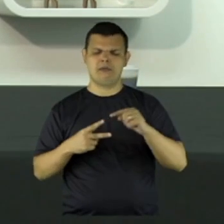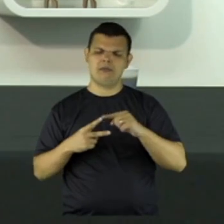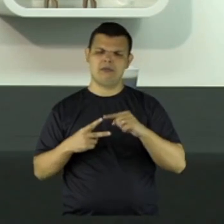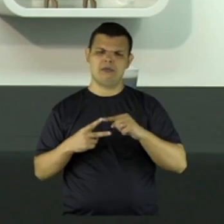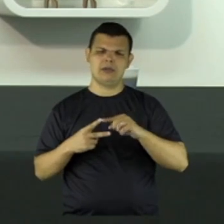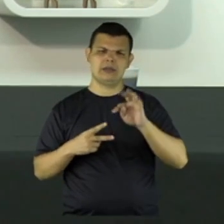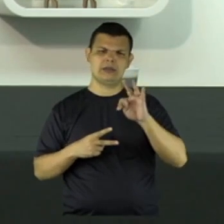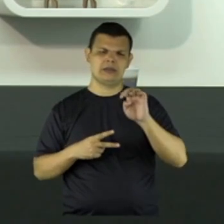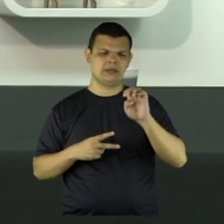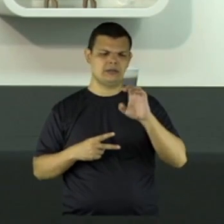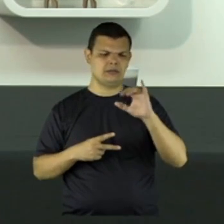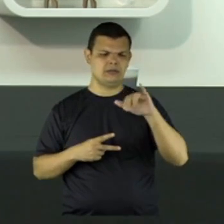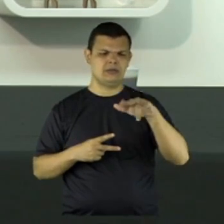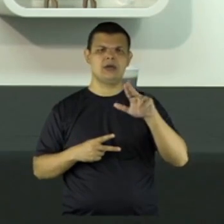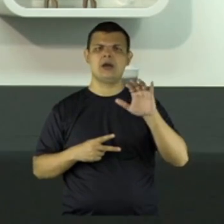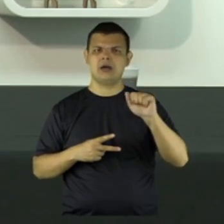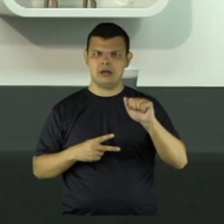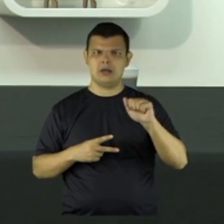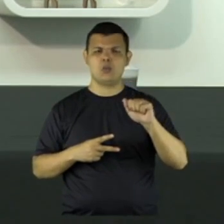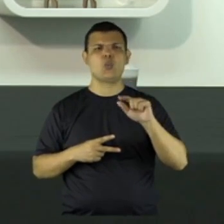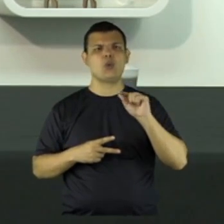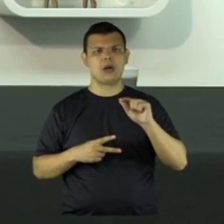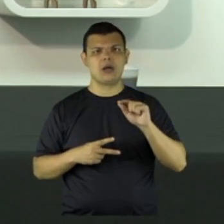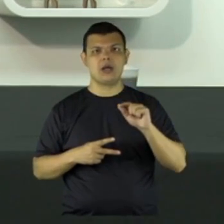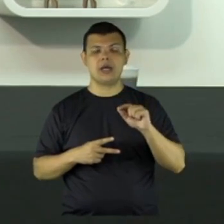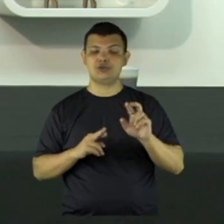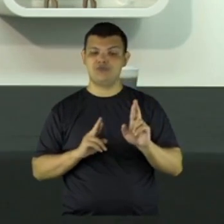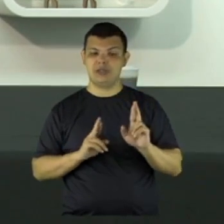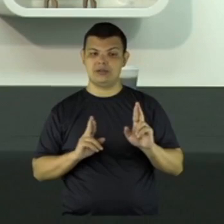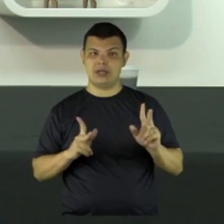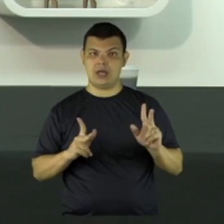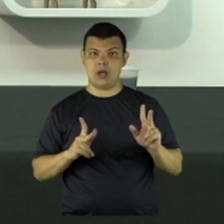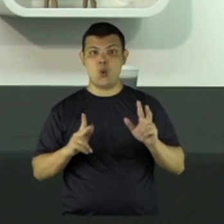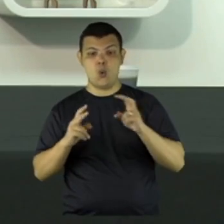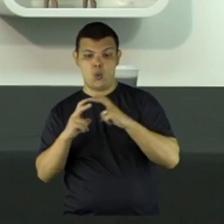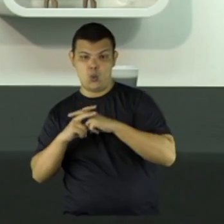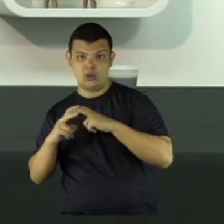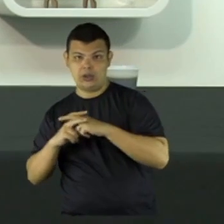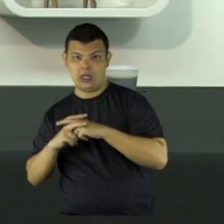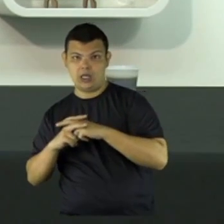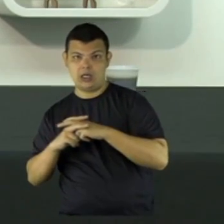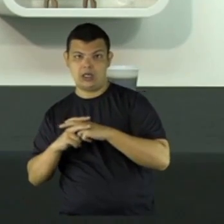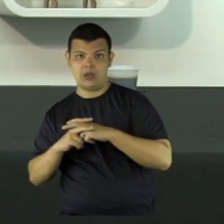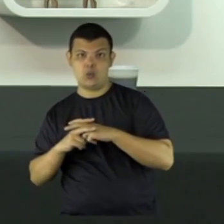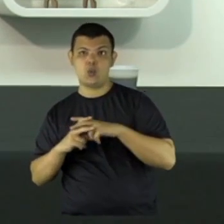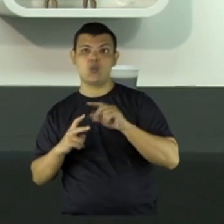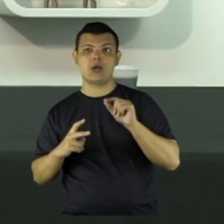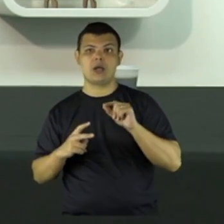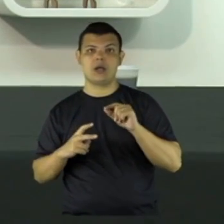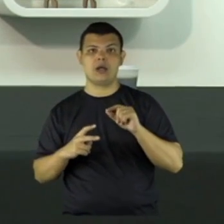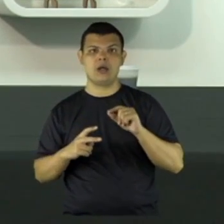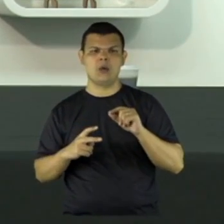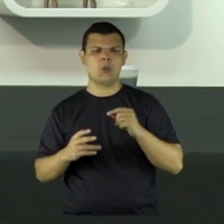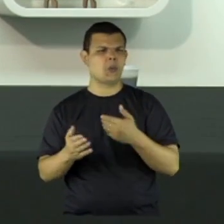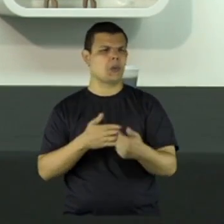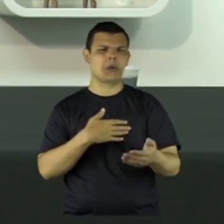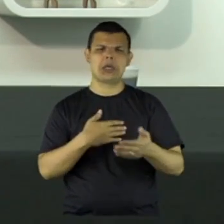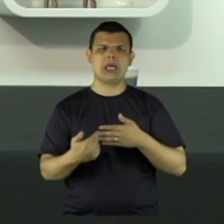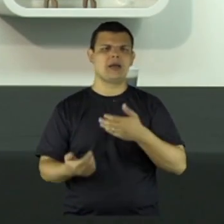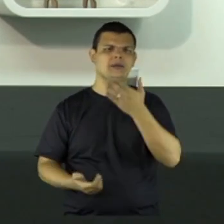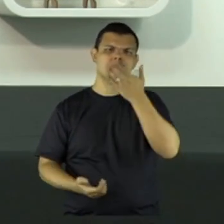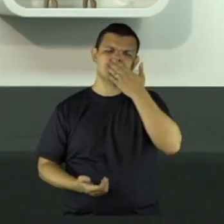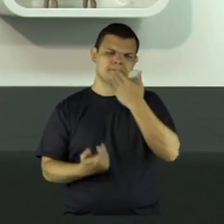técnica? A técnica, ela vai diferenciar uma luta de qualquer tipo